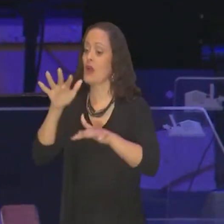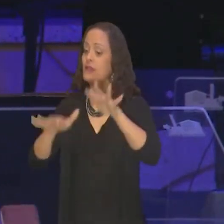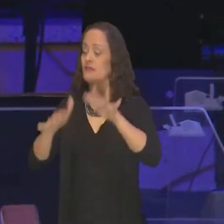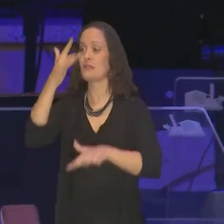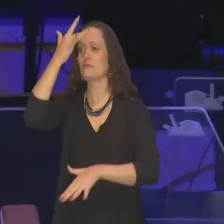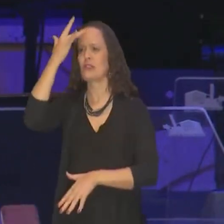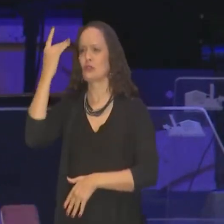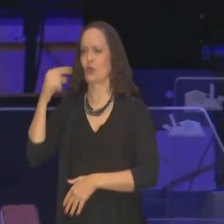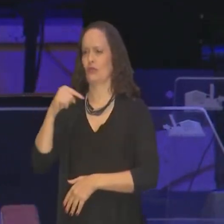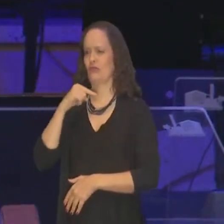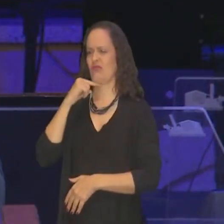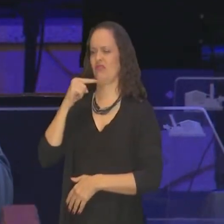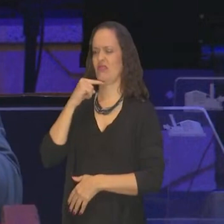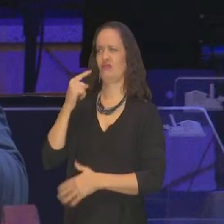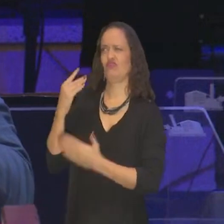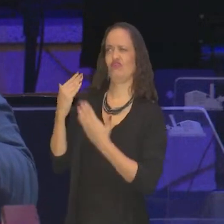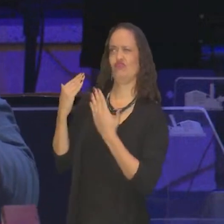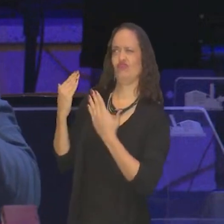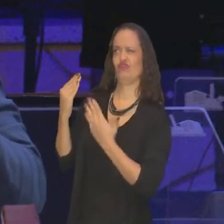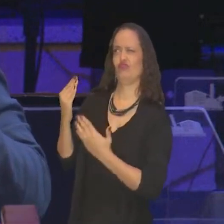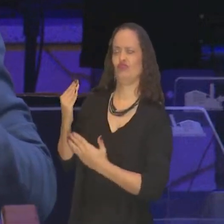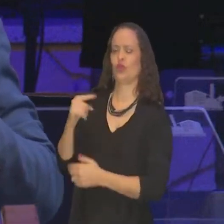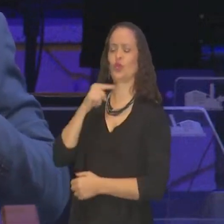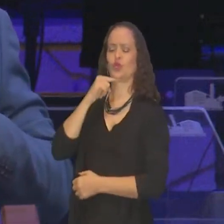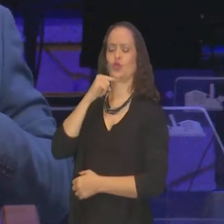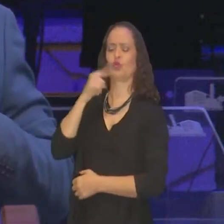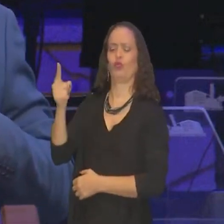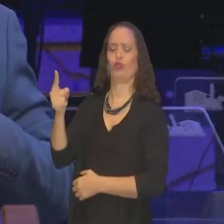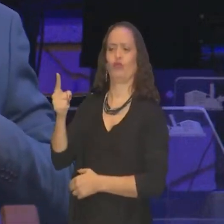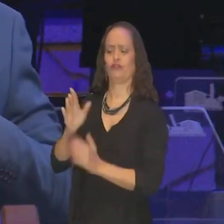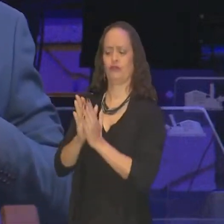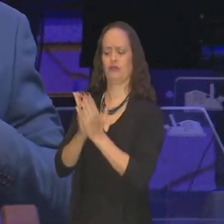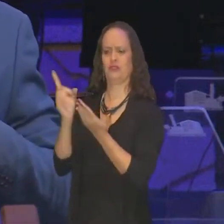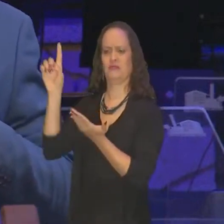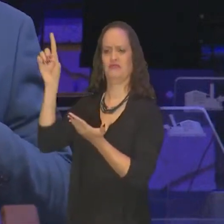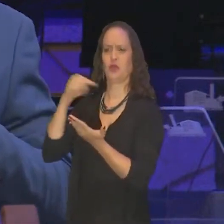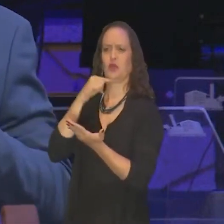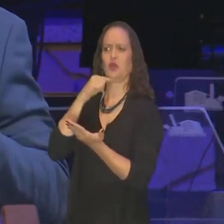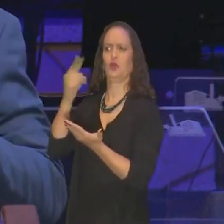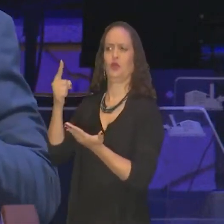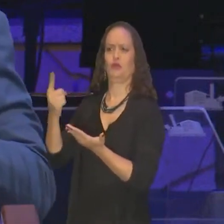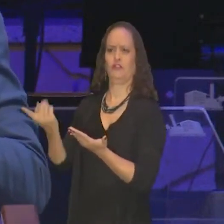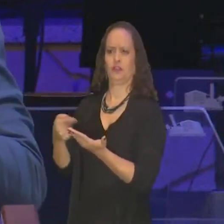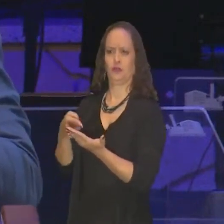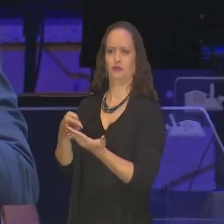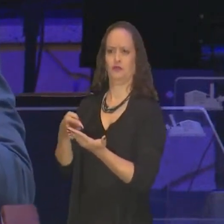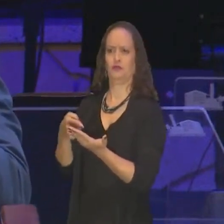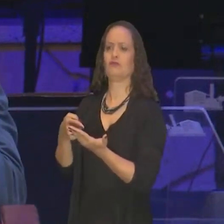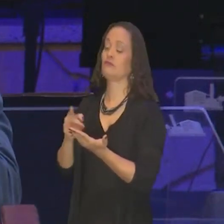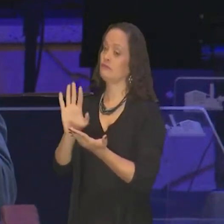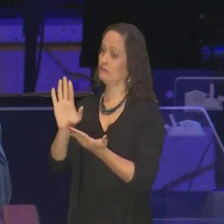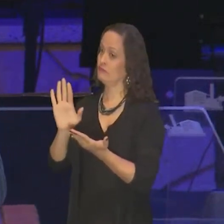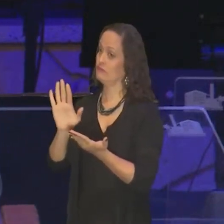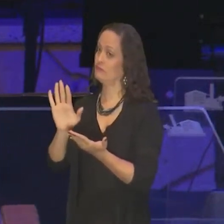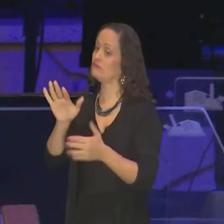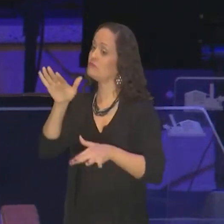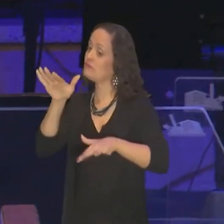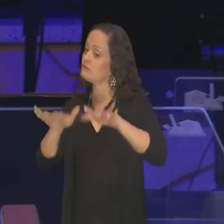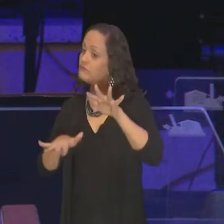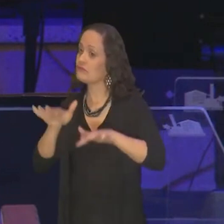duvidem ou coloquem em xeque a veracidade da Bíblia, entendendo alguns que seja um